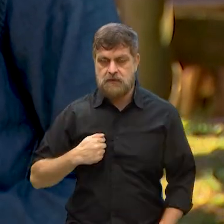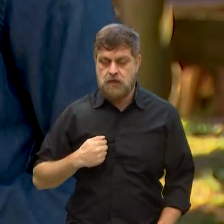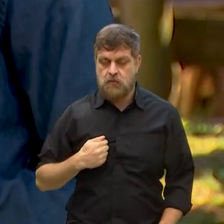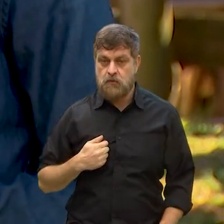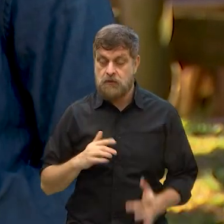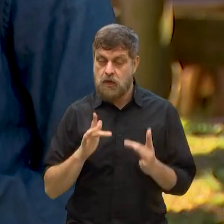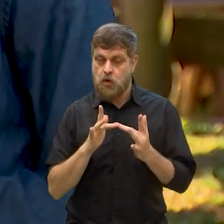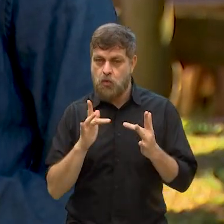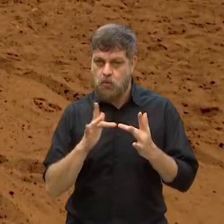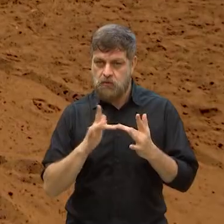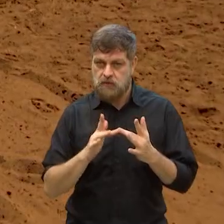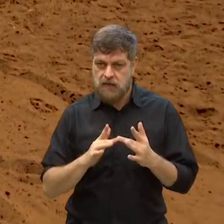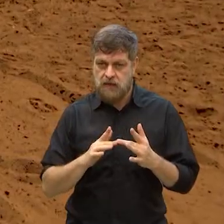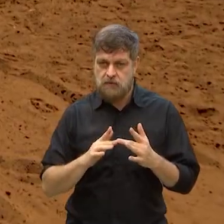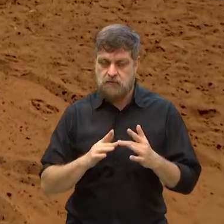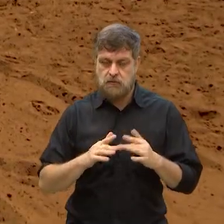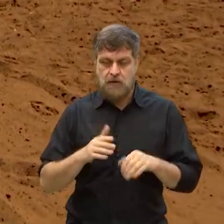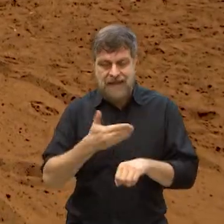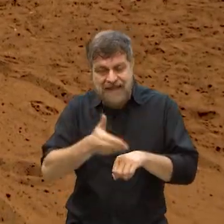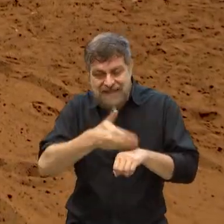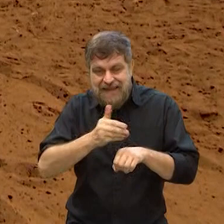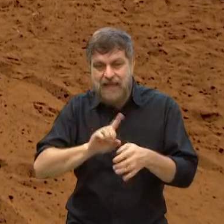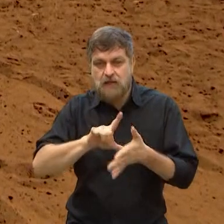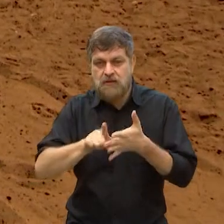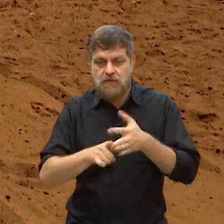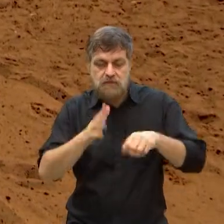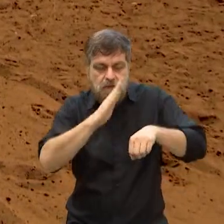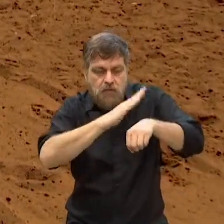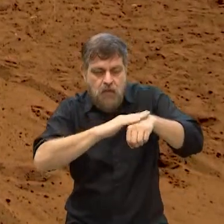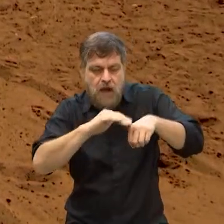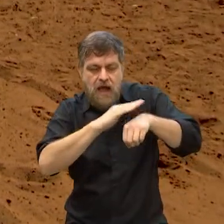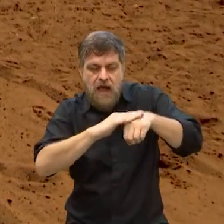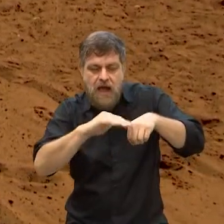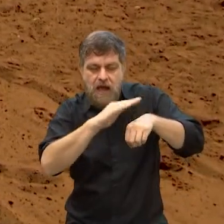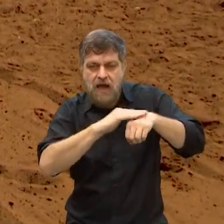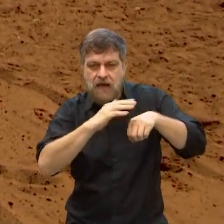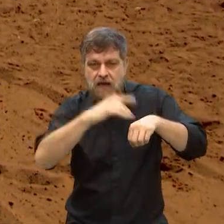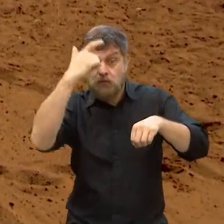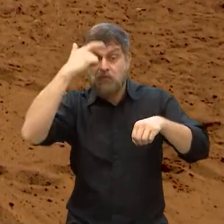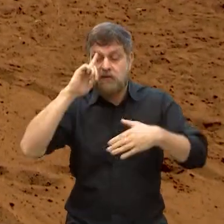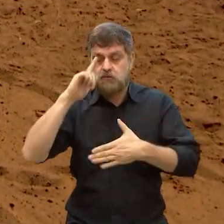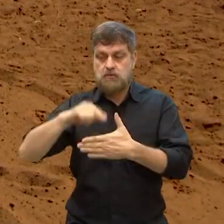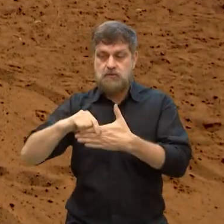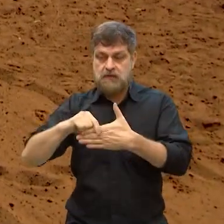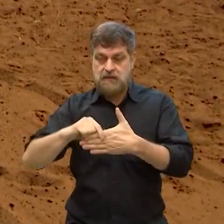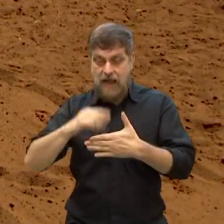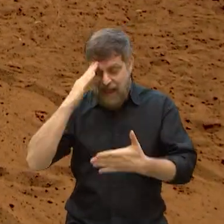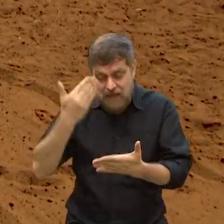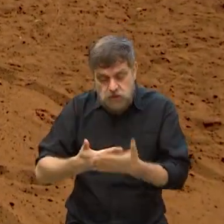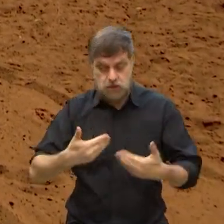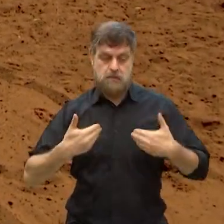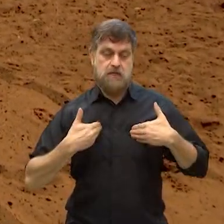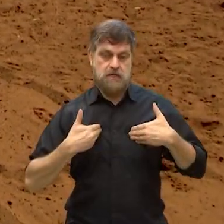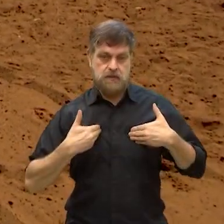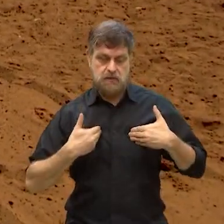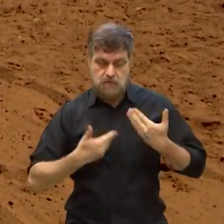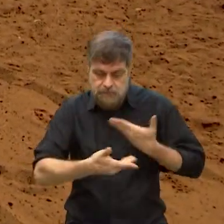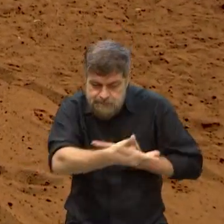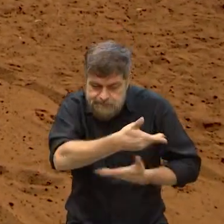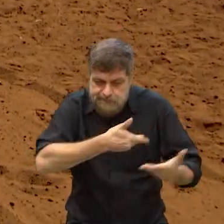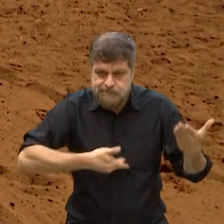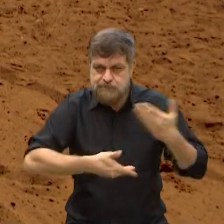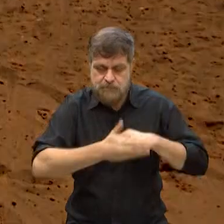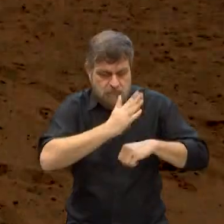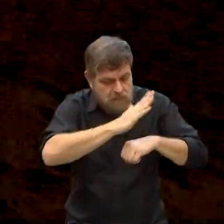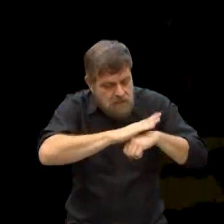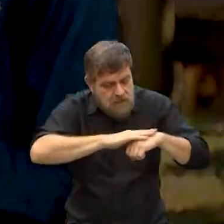então, sempre eu estou de contato, faço exercício e agrado. Então, ele está sentindo que eu estou ali, eu sou o líder dele, ele pode